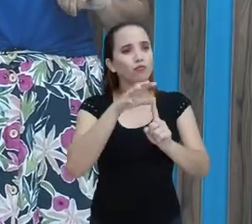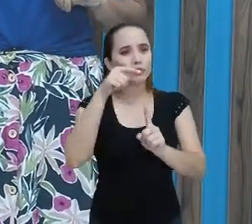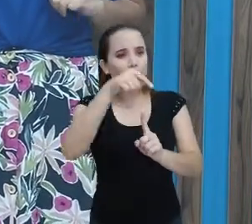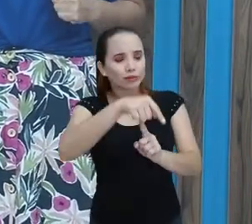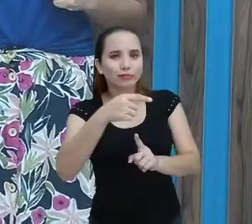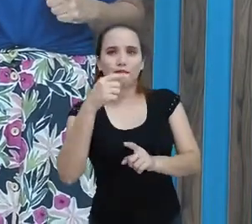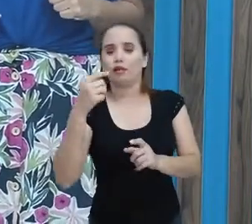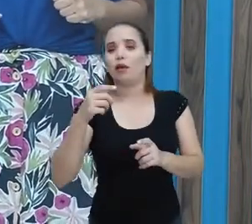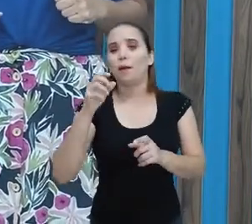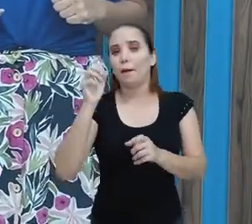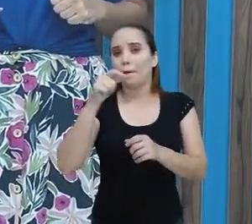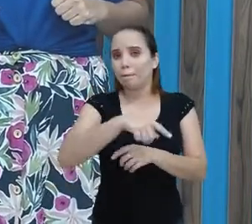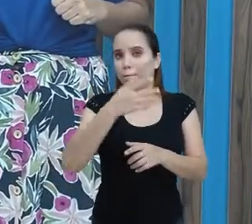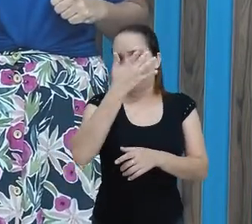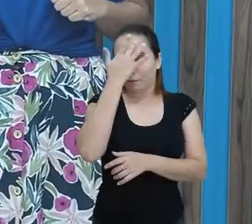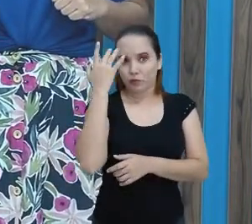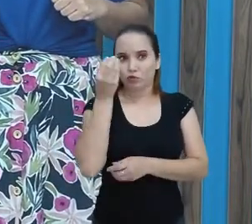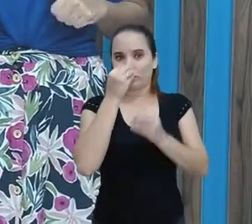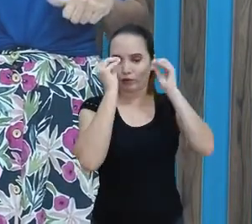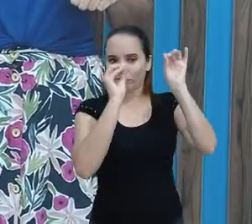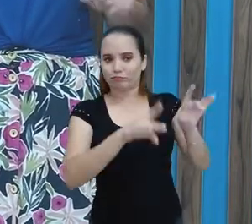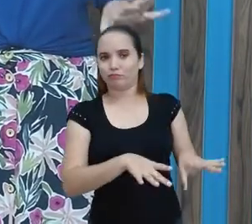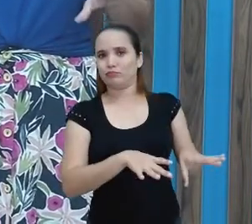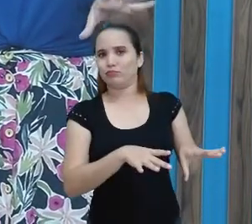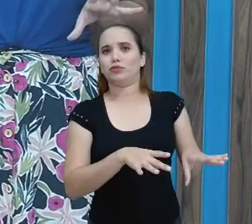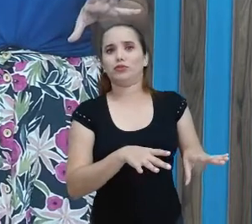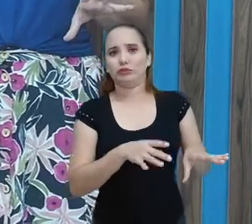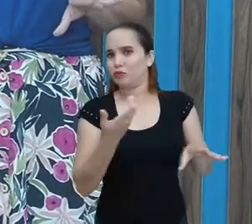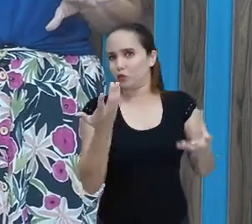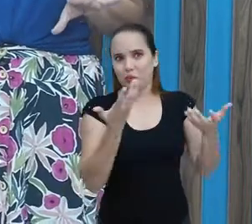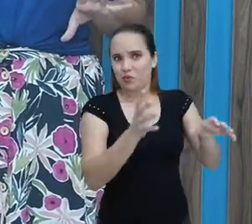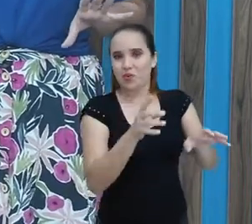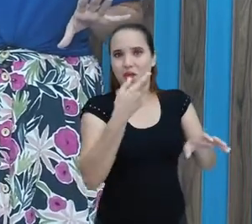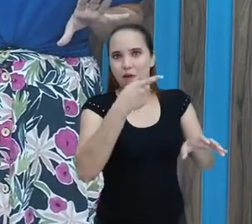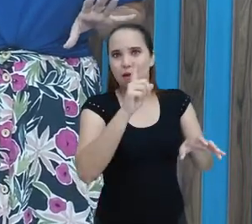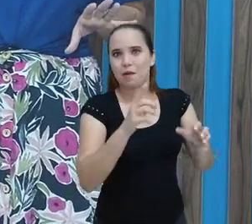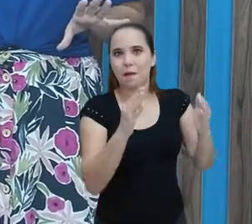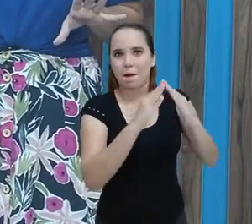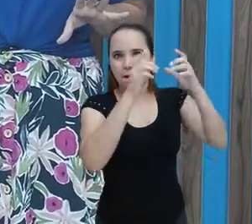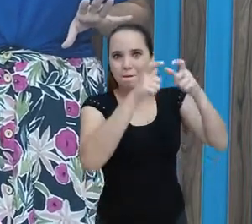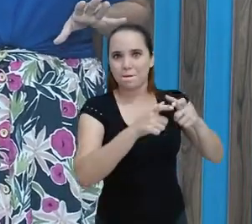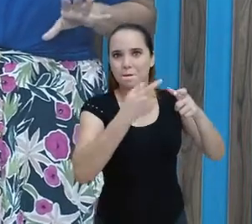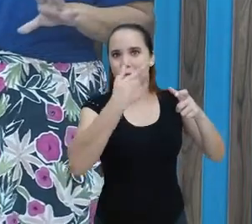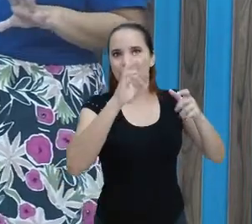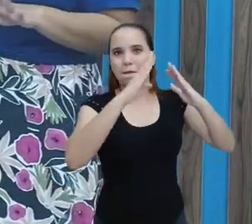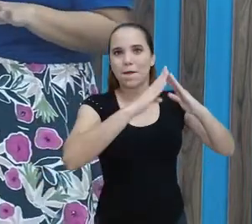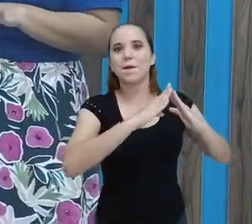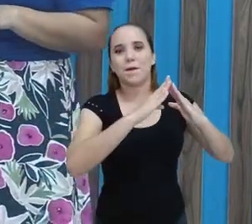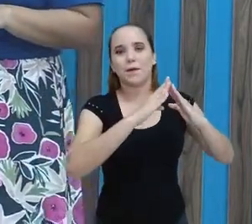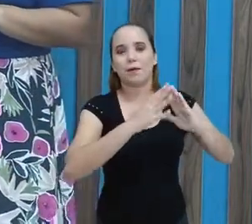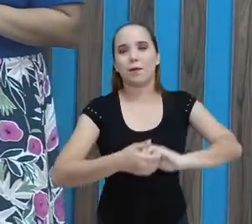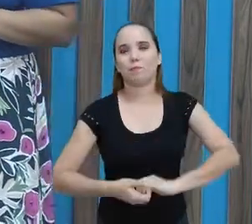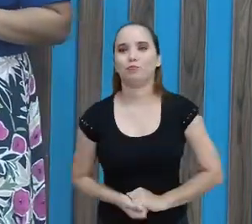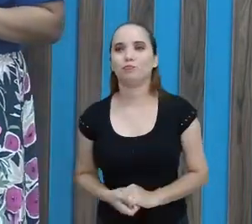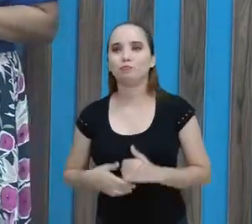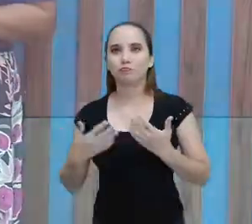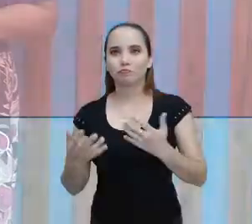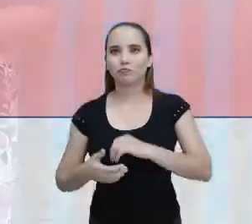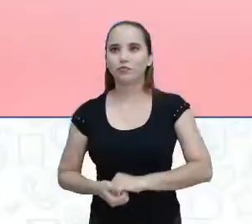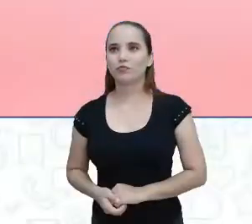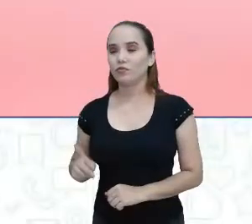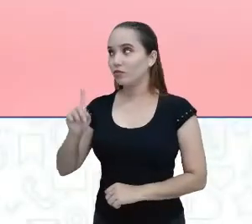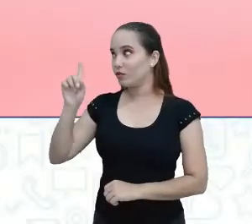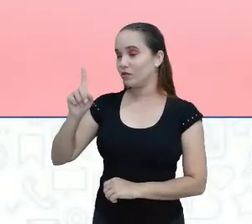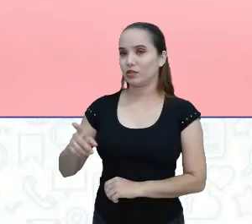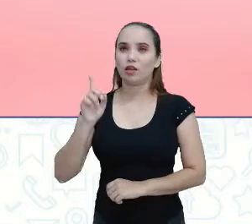cidade. Tranquilo? E aí notemos que é o quê? Uma parcialidade, uma subjetividade no